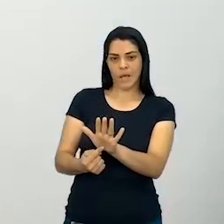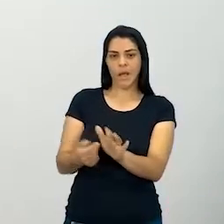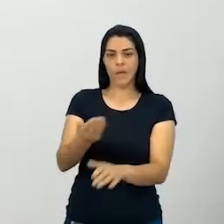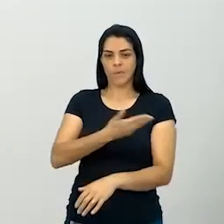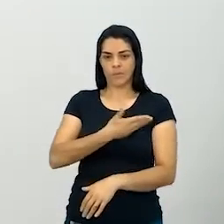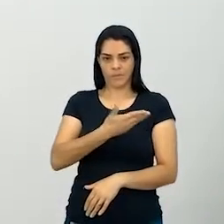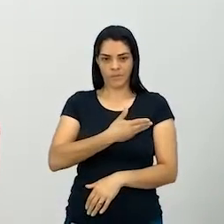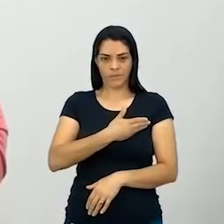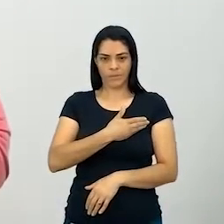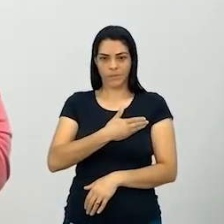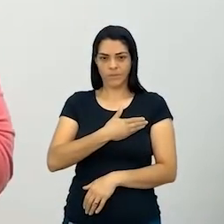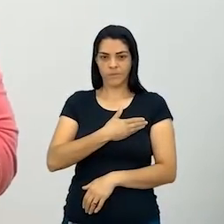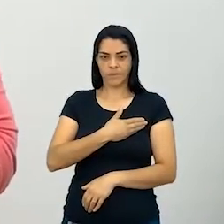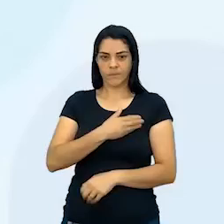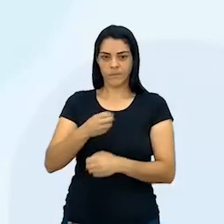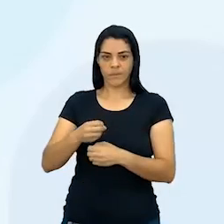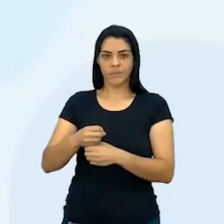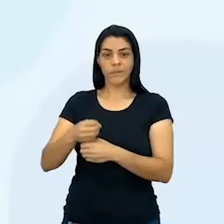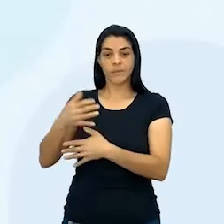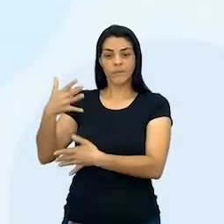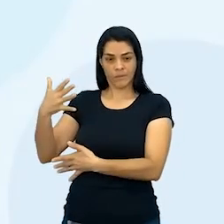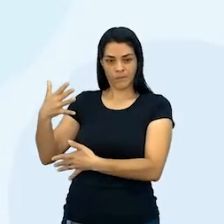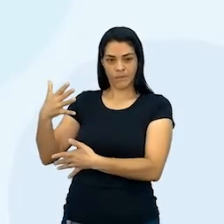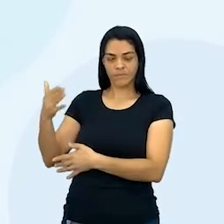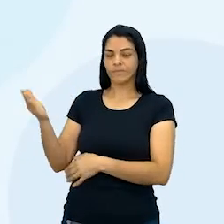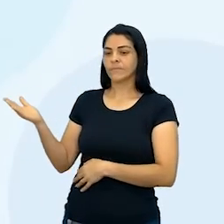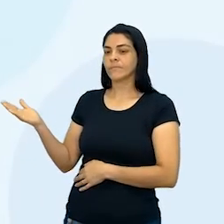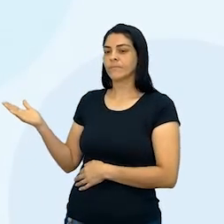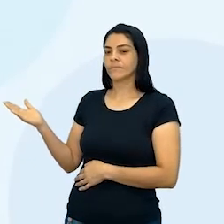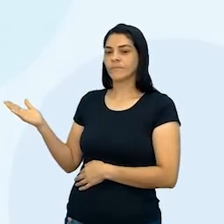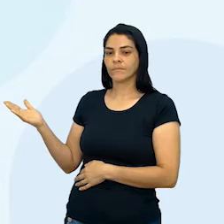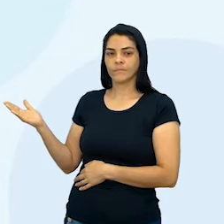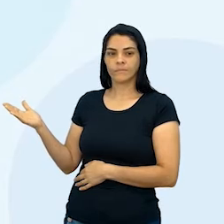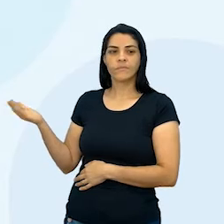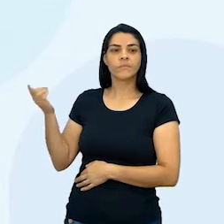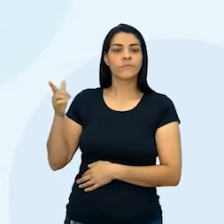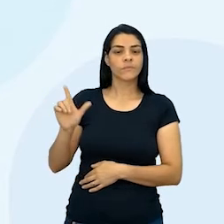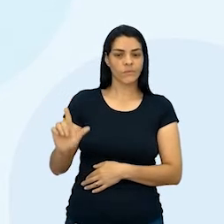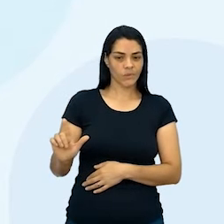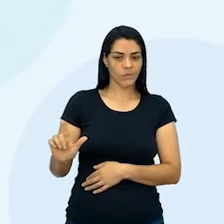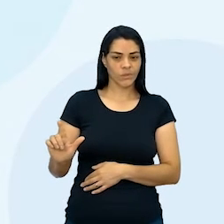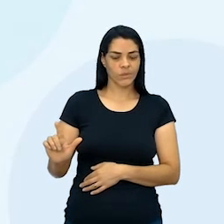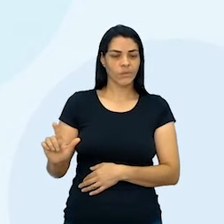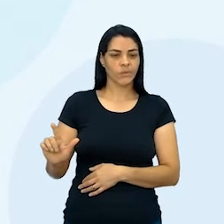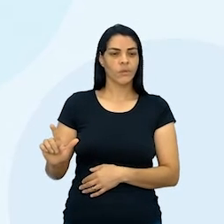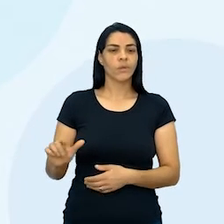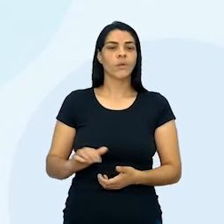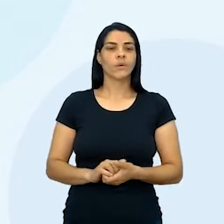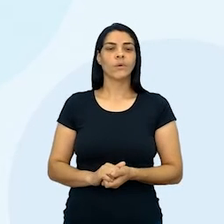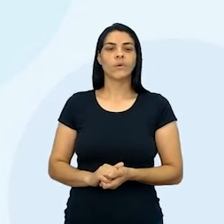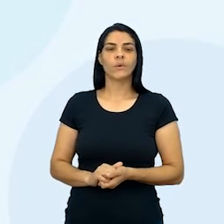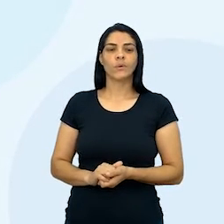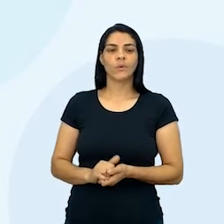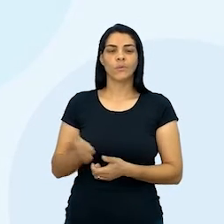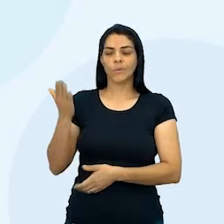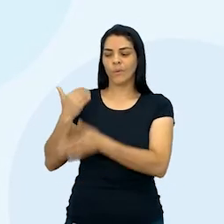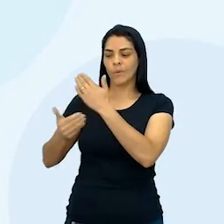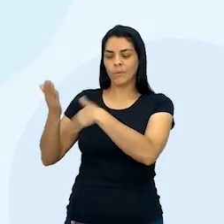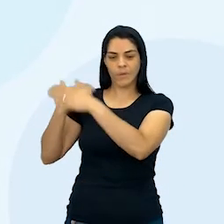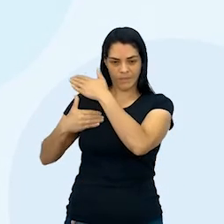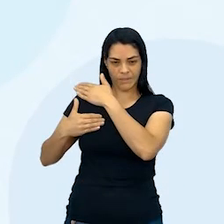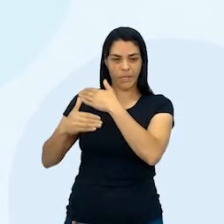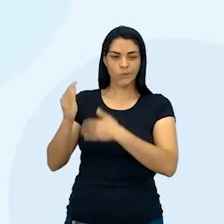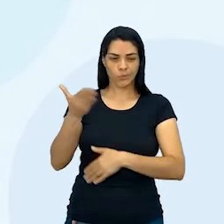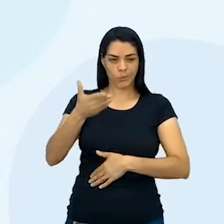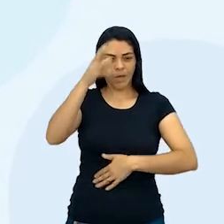No próximo slide, então, a gente vai retomar. A gente vai retomar um pouquinho do que a gente já viu nas aulas